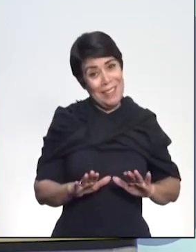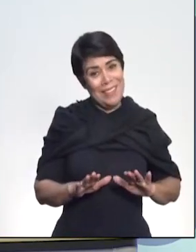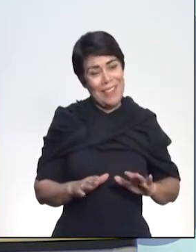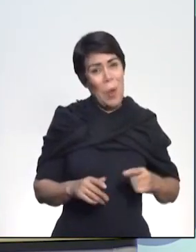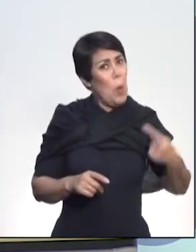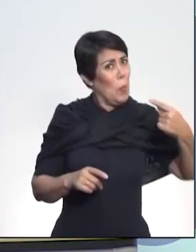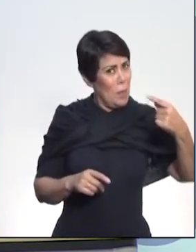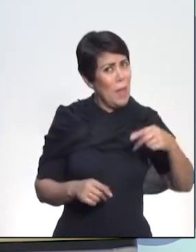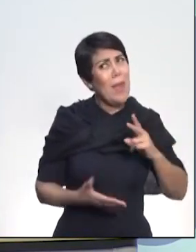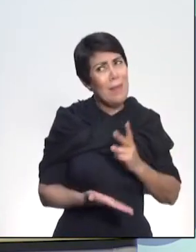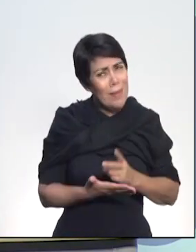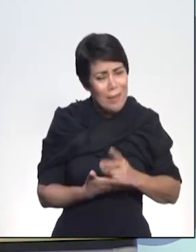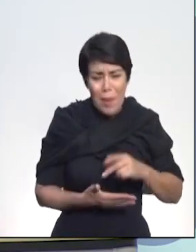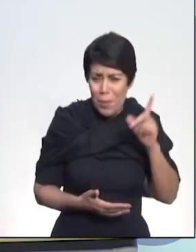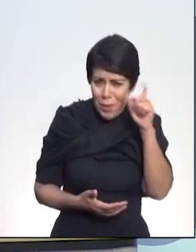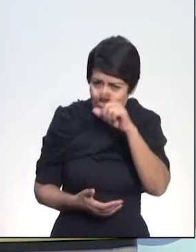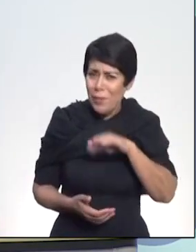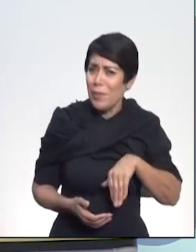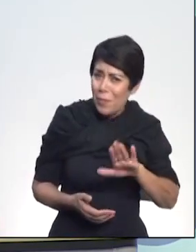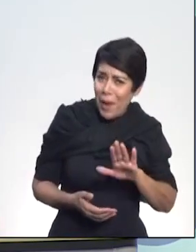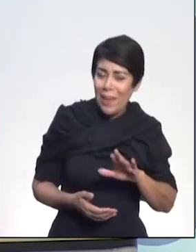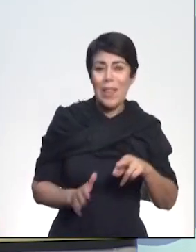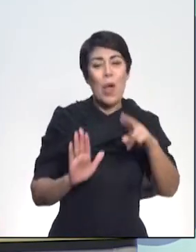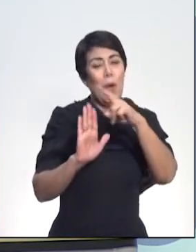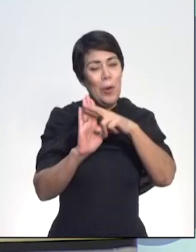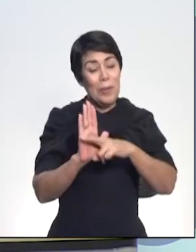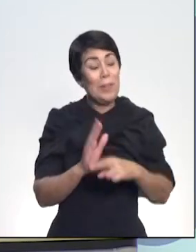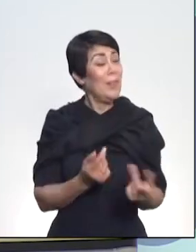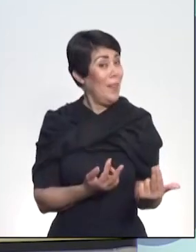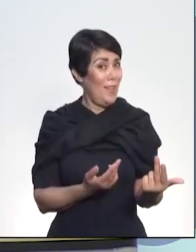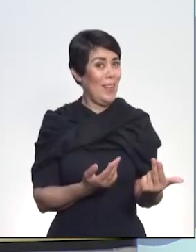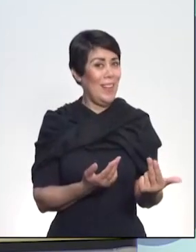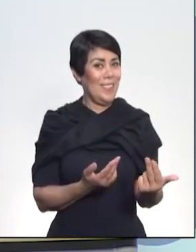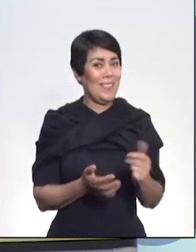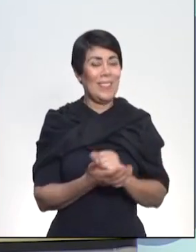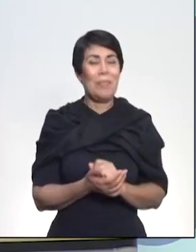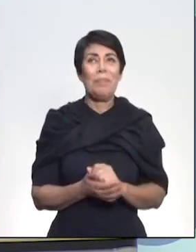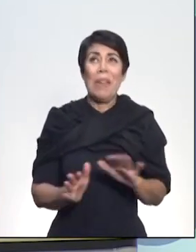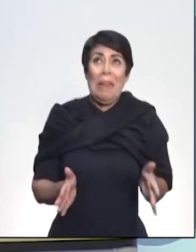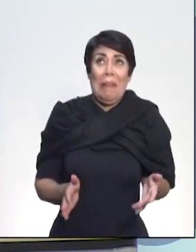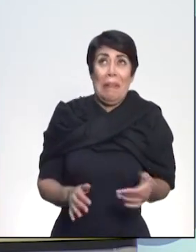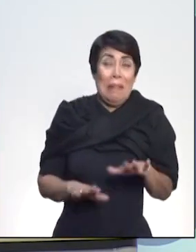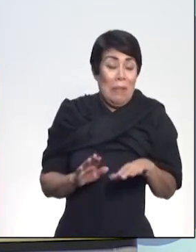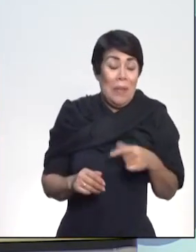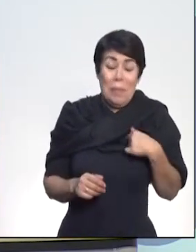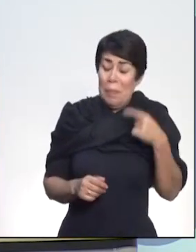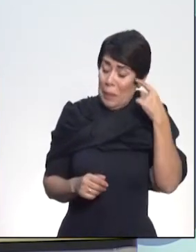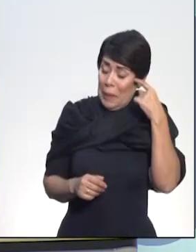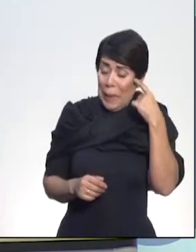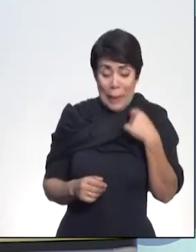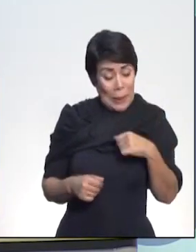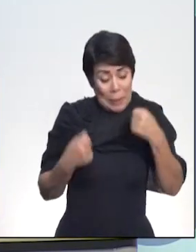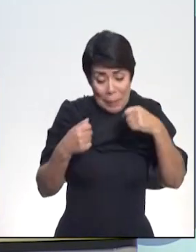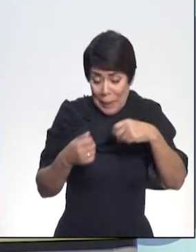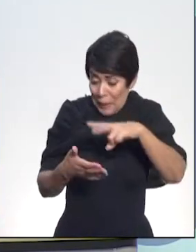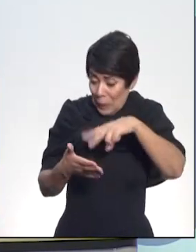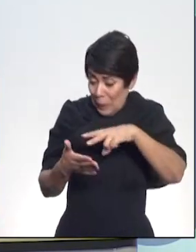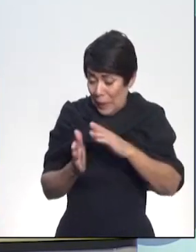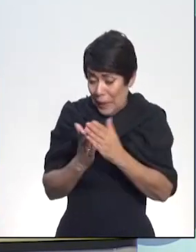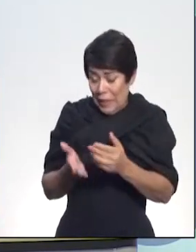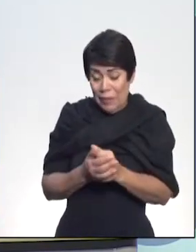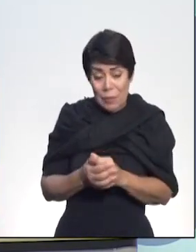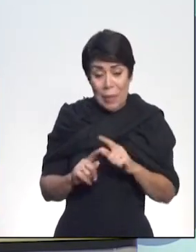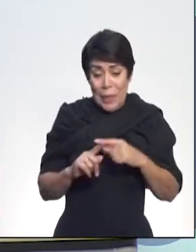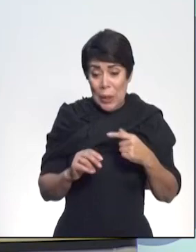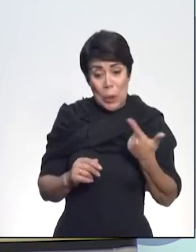quando nós falamos de rotina, também é assim. Então, por exemplo, ai, professora, eu tenho que ler um livro, mas eu não consigo sair das 10